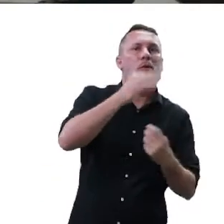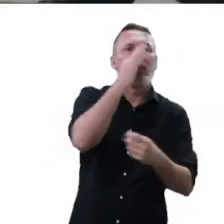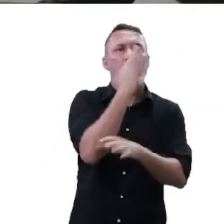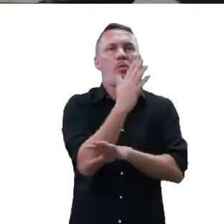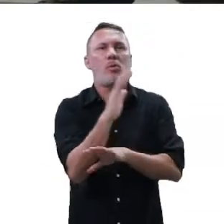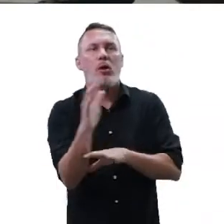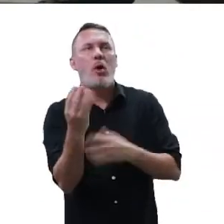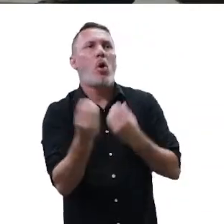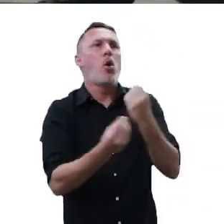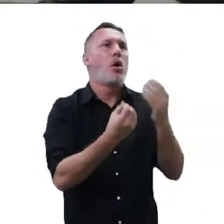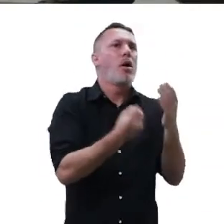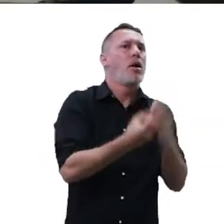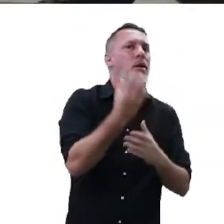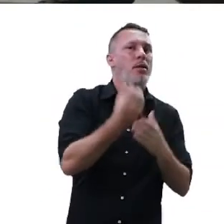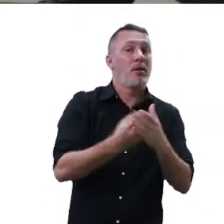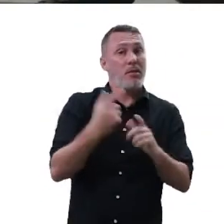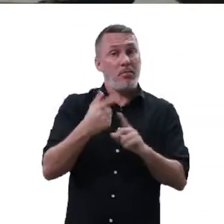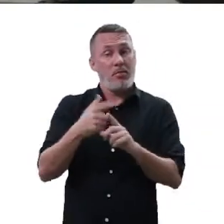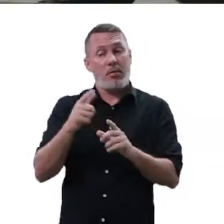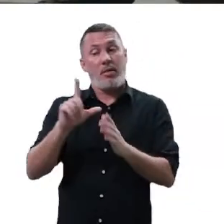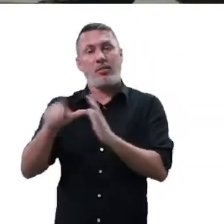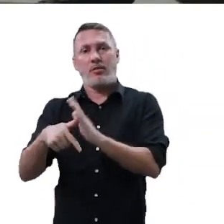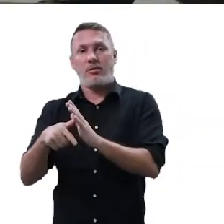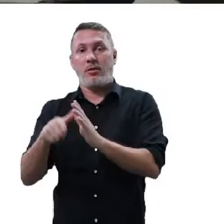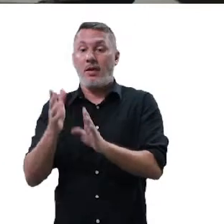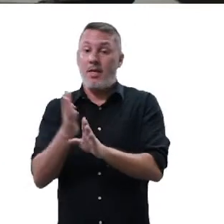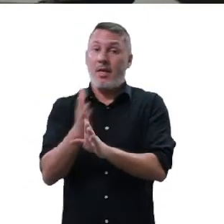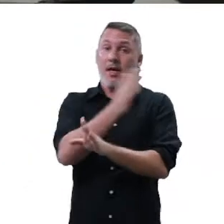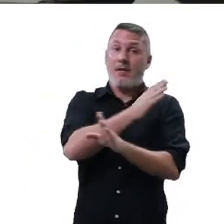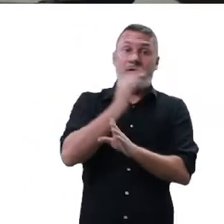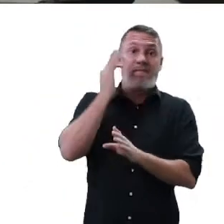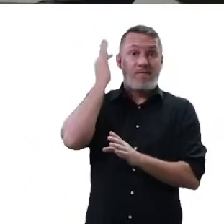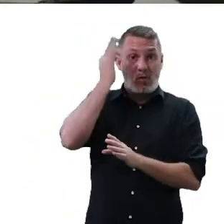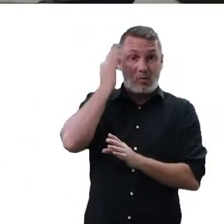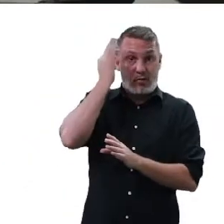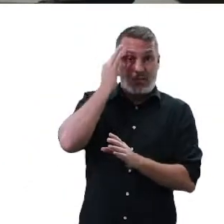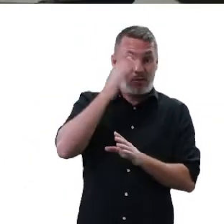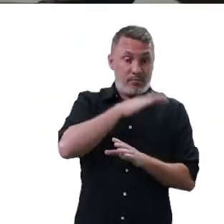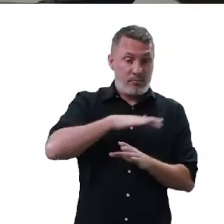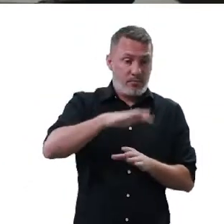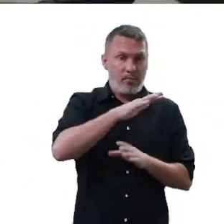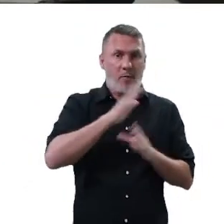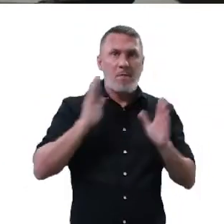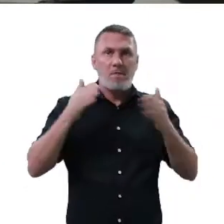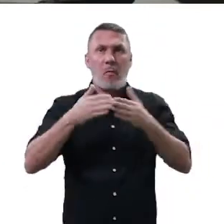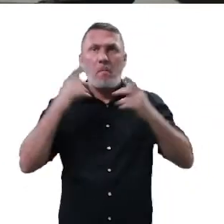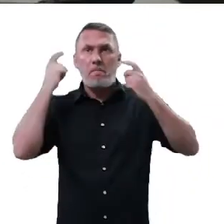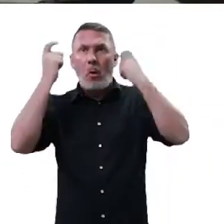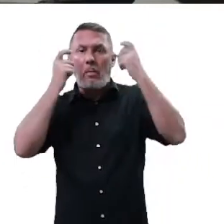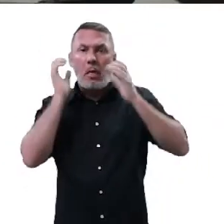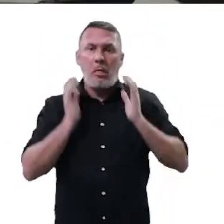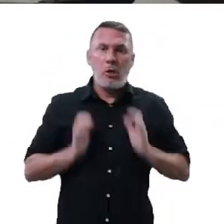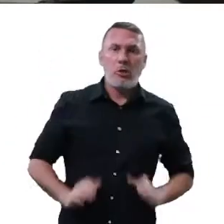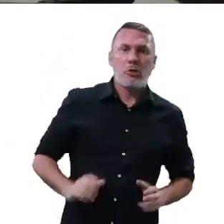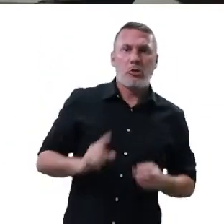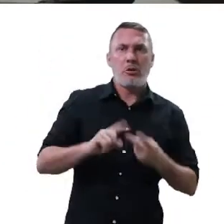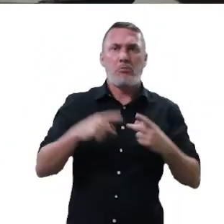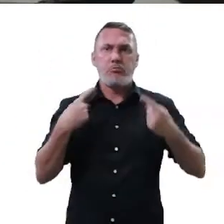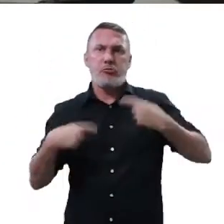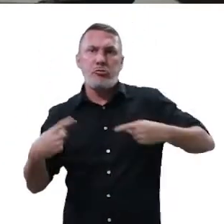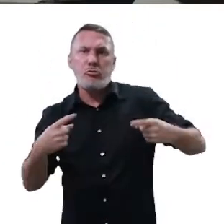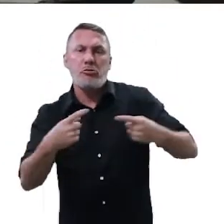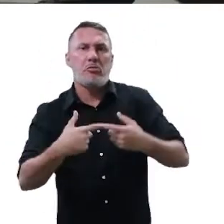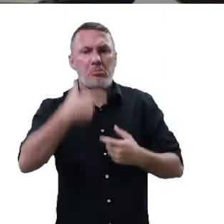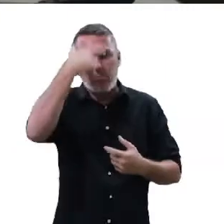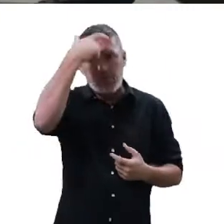antropológica. Nesse primeiro momento, os filósofos não estavam preocupados com a questão política, com a questão ética, com a